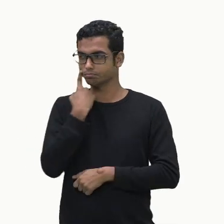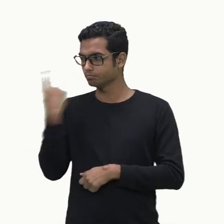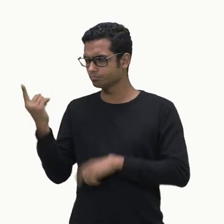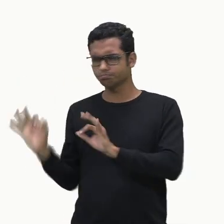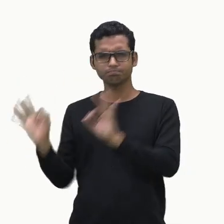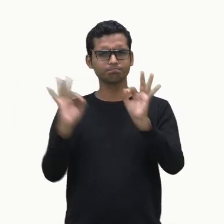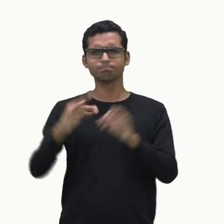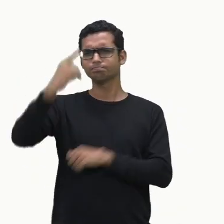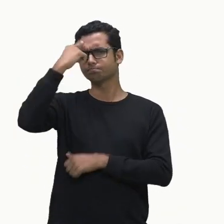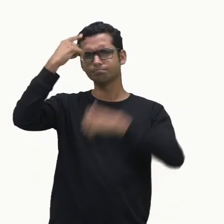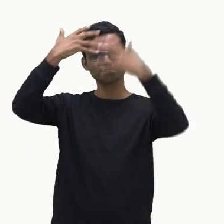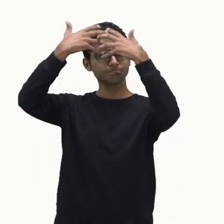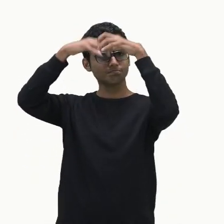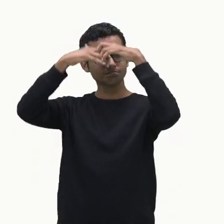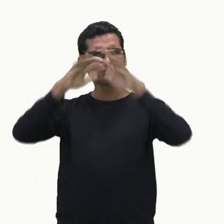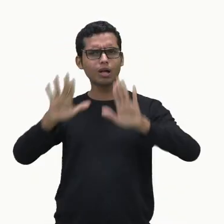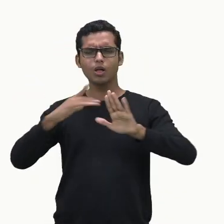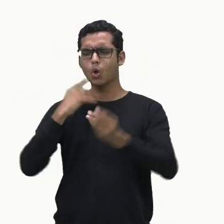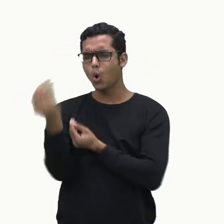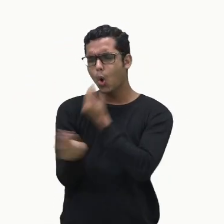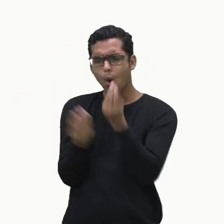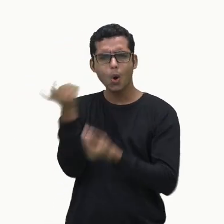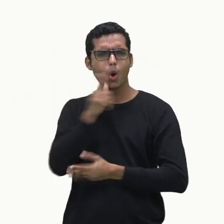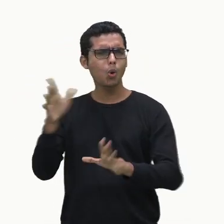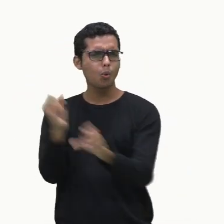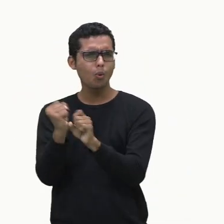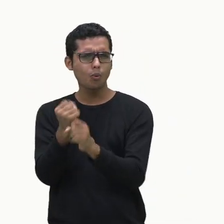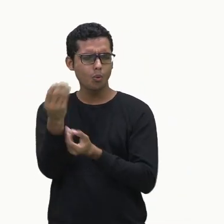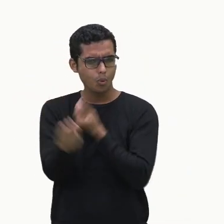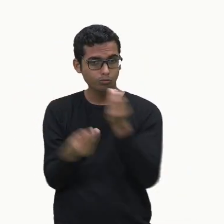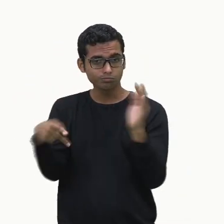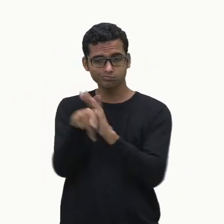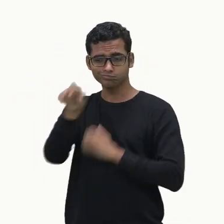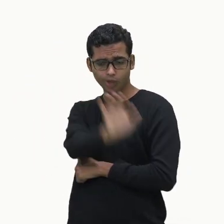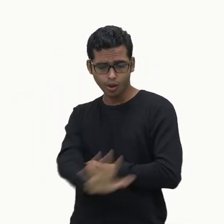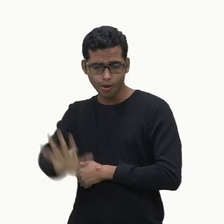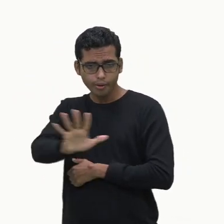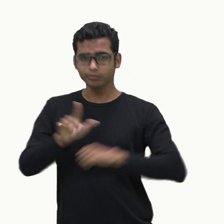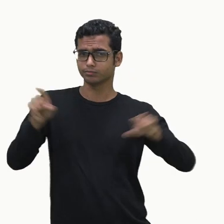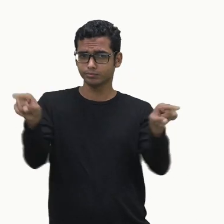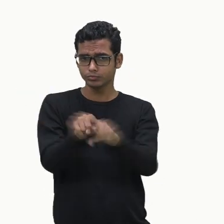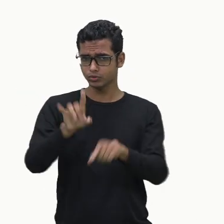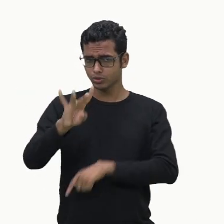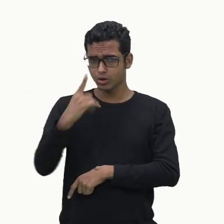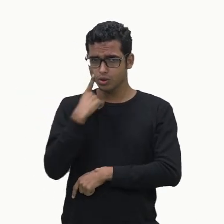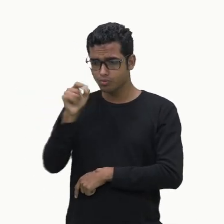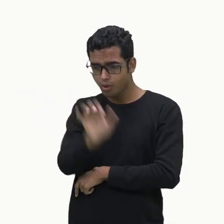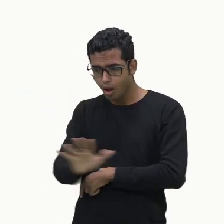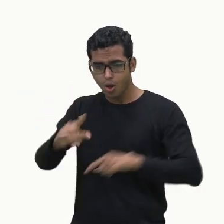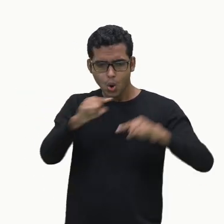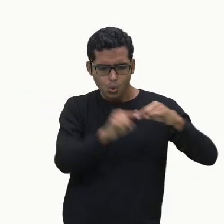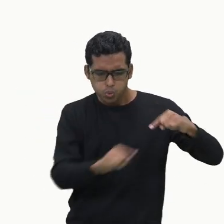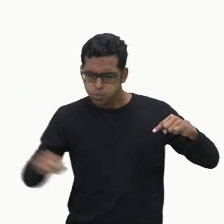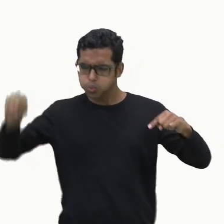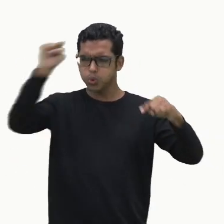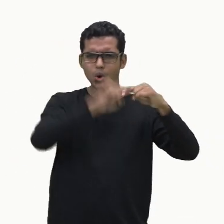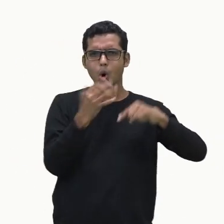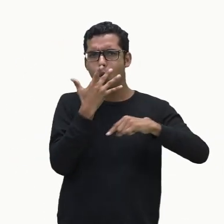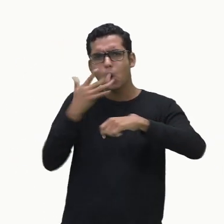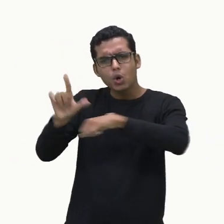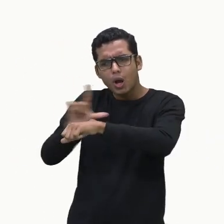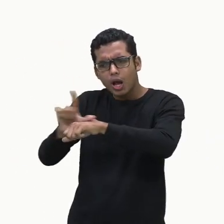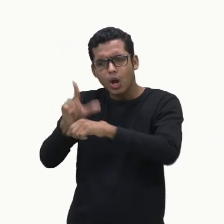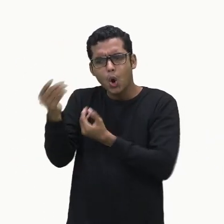estar se perguntando, beleza, como é que a gente vai fazer então esses cálculos? Calcular a área somente dessa região que está em lilás, como é que a gente